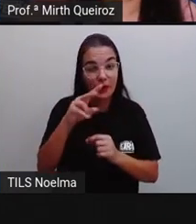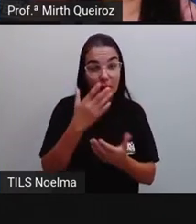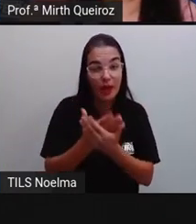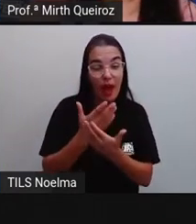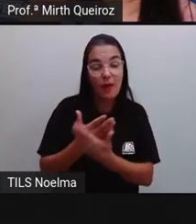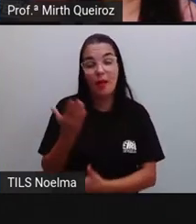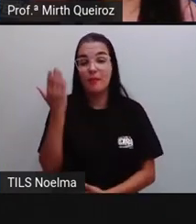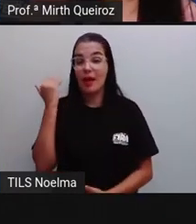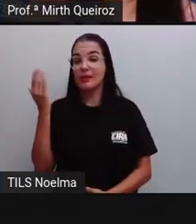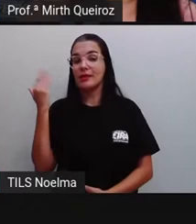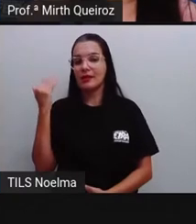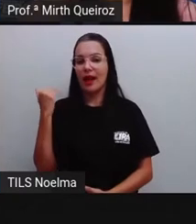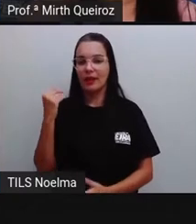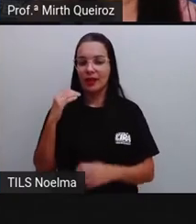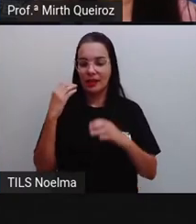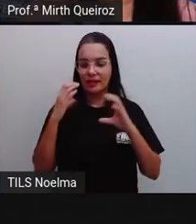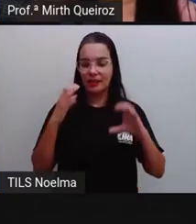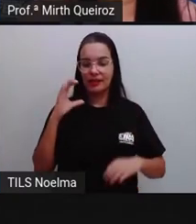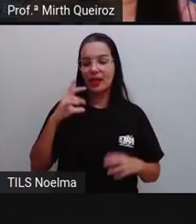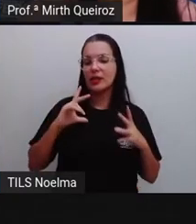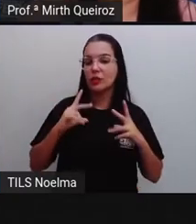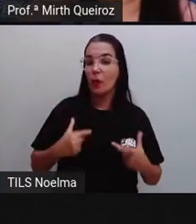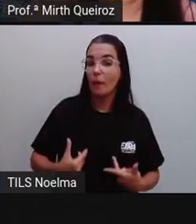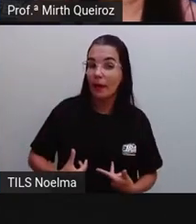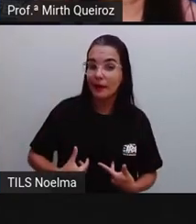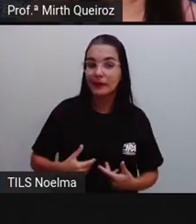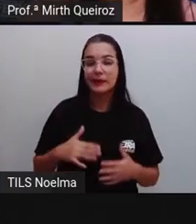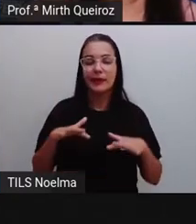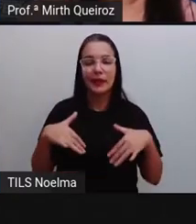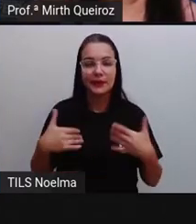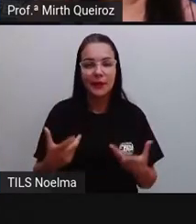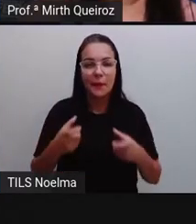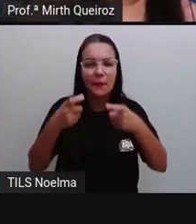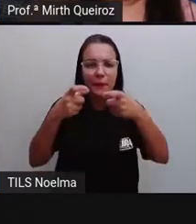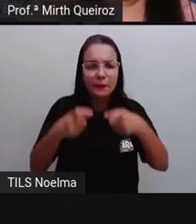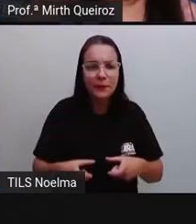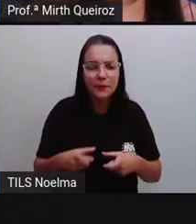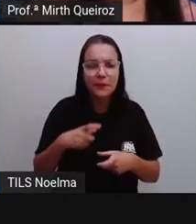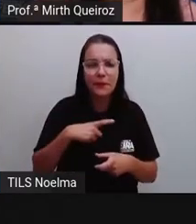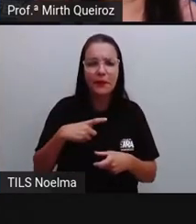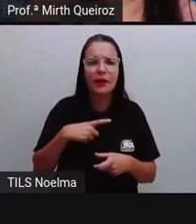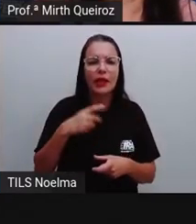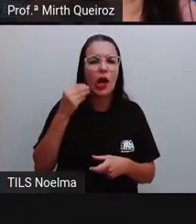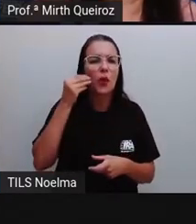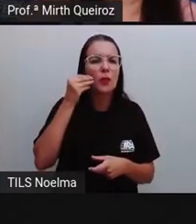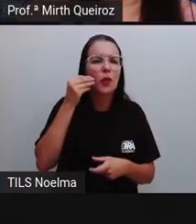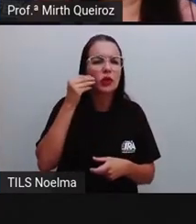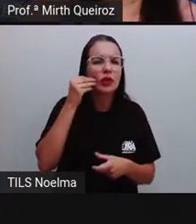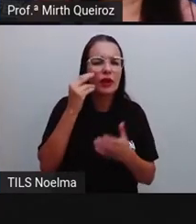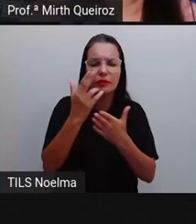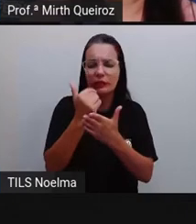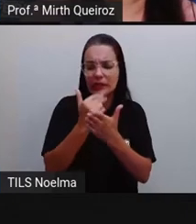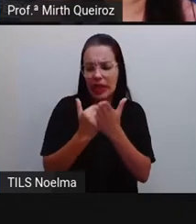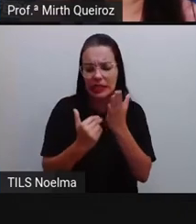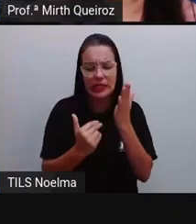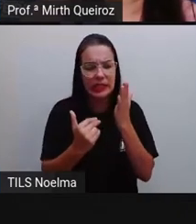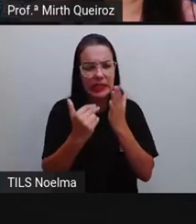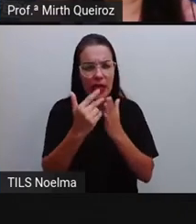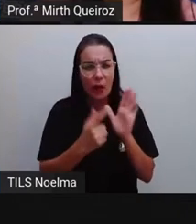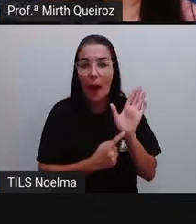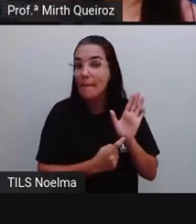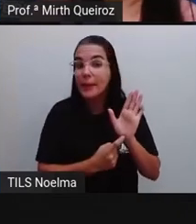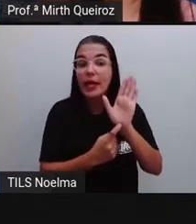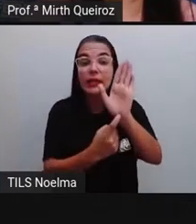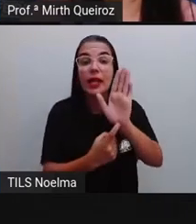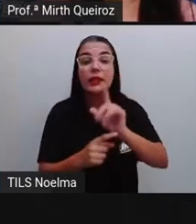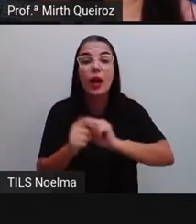aula anterior de ciências humanas, né, onde eles, esses desenhos, eles